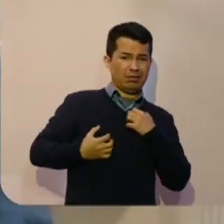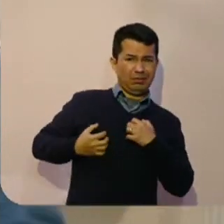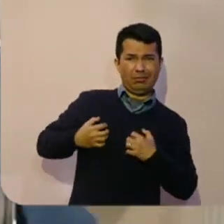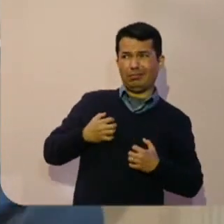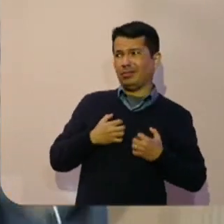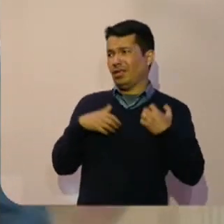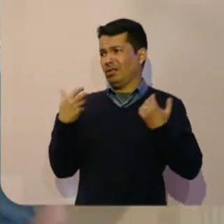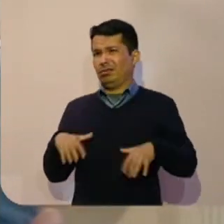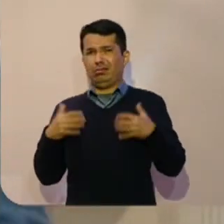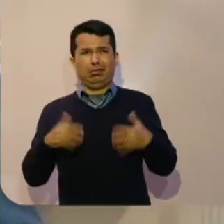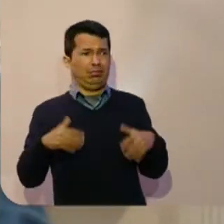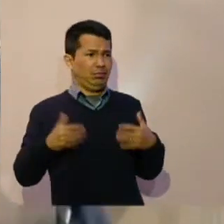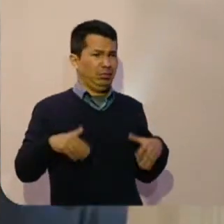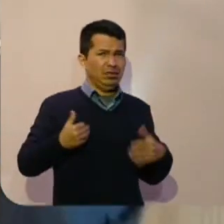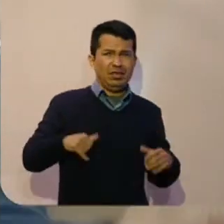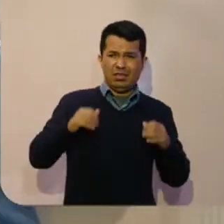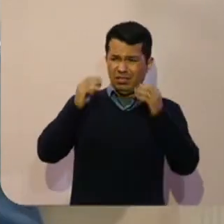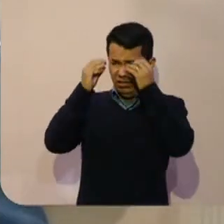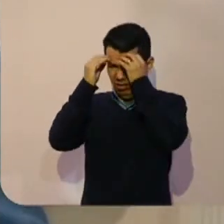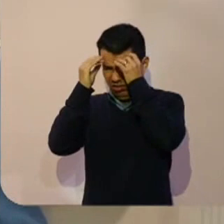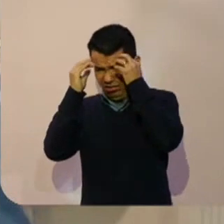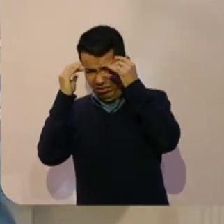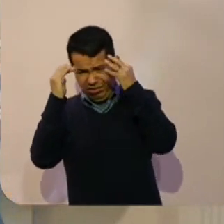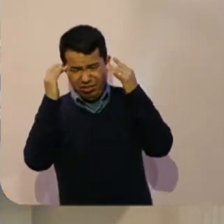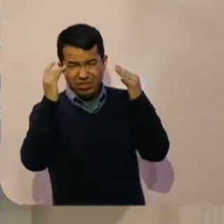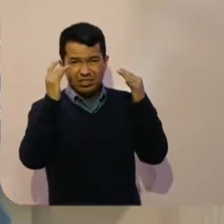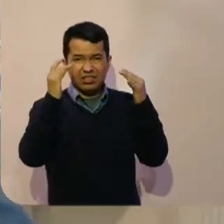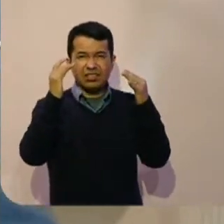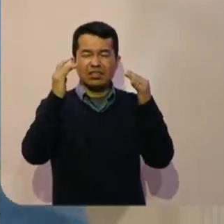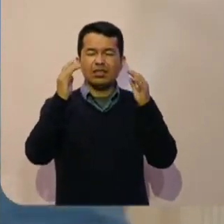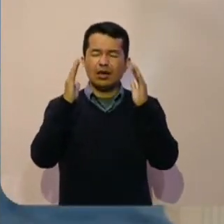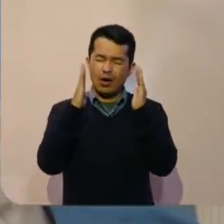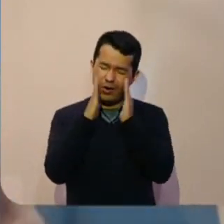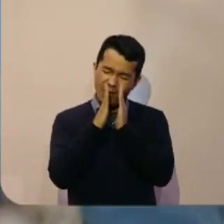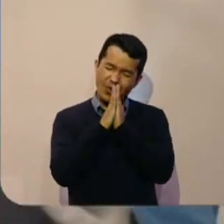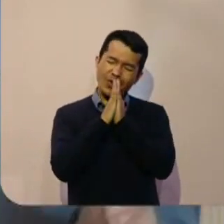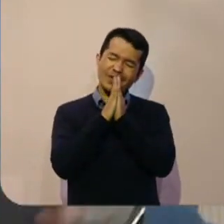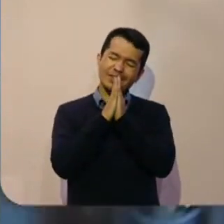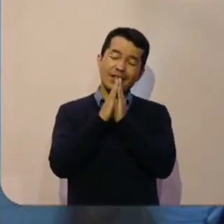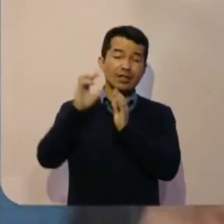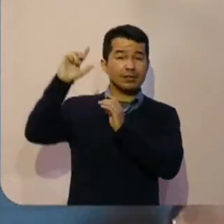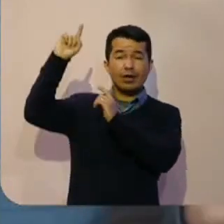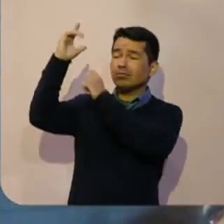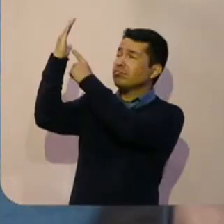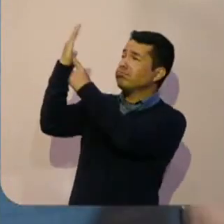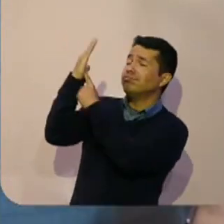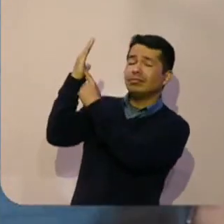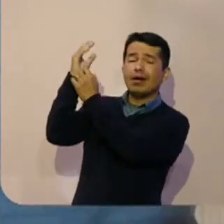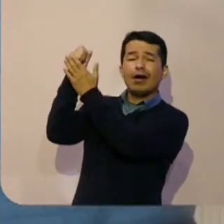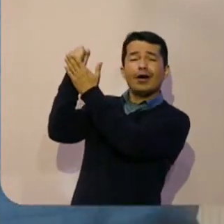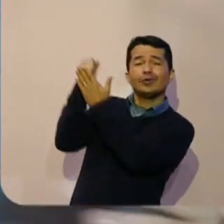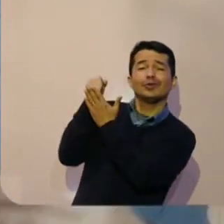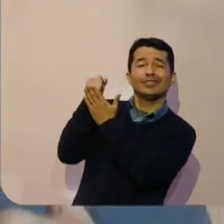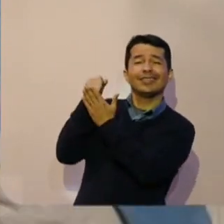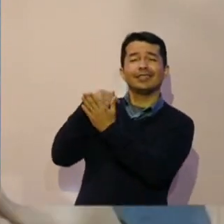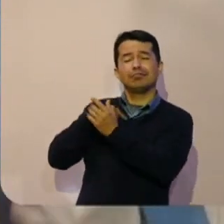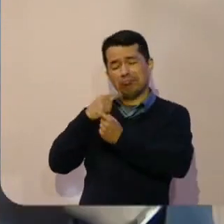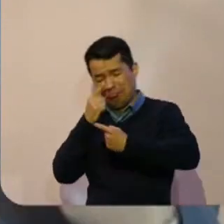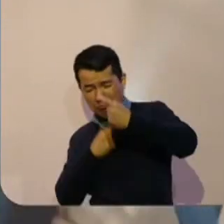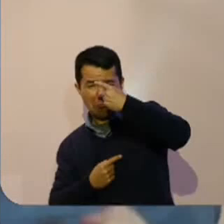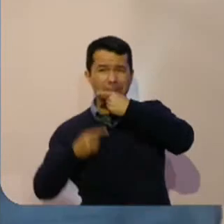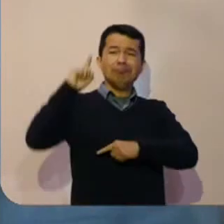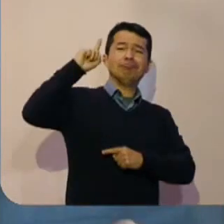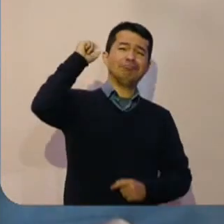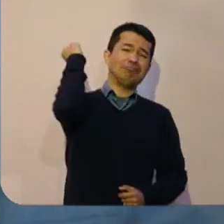percepção, ideias, sonhos, porque a ansiedade não nos leva a absolutamente nada, apenas